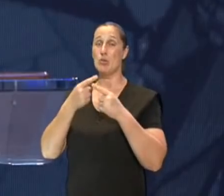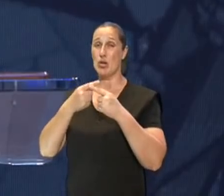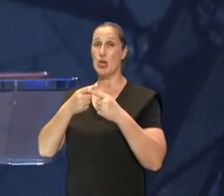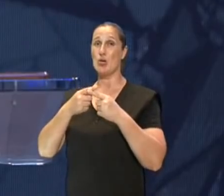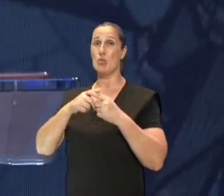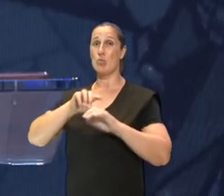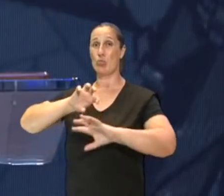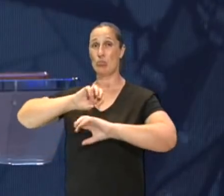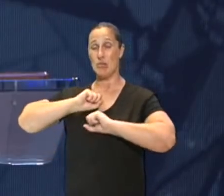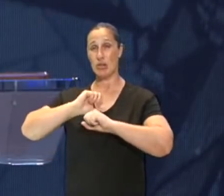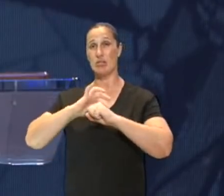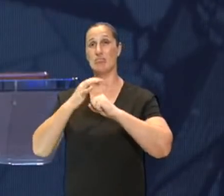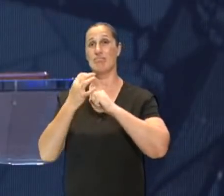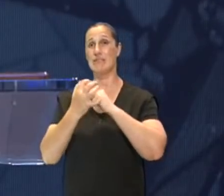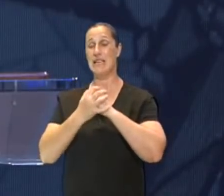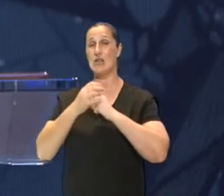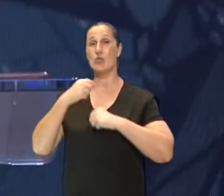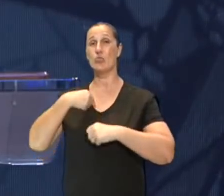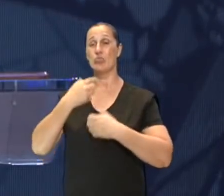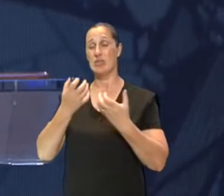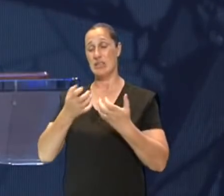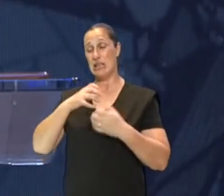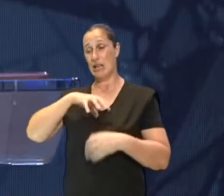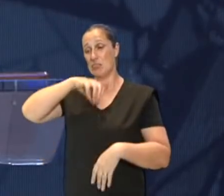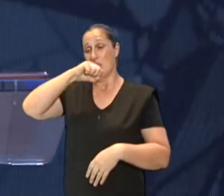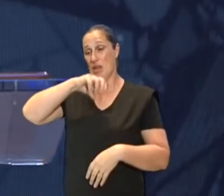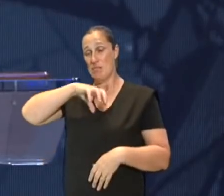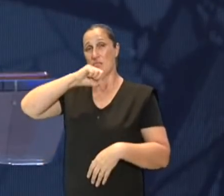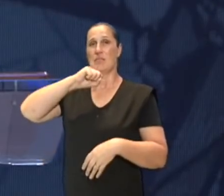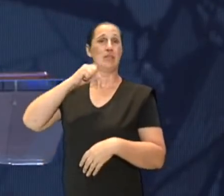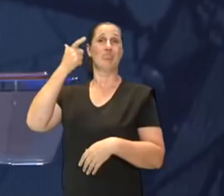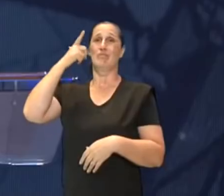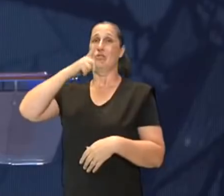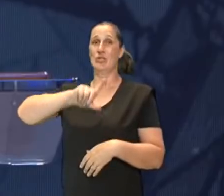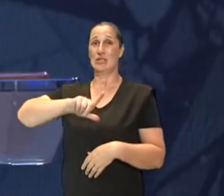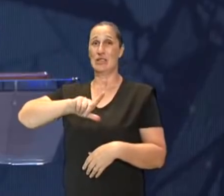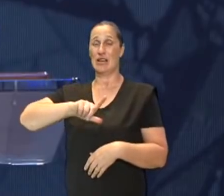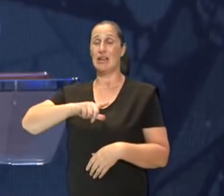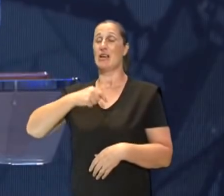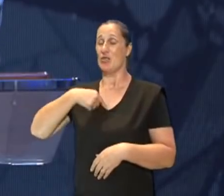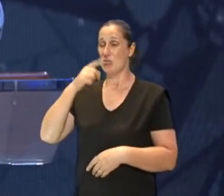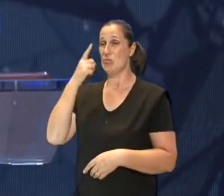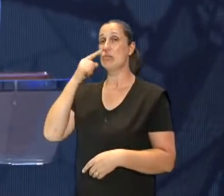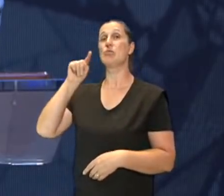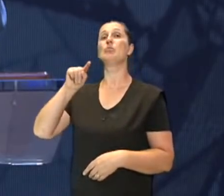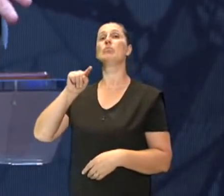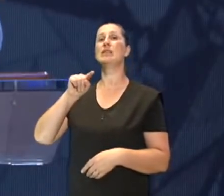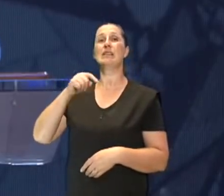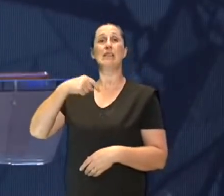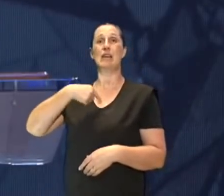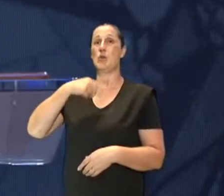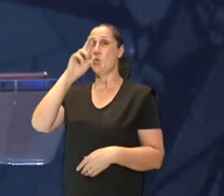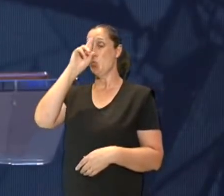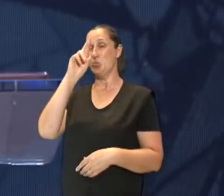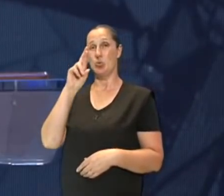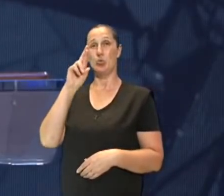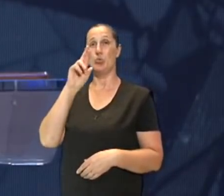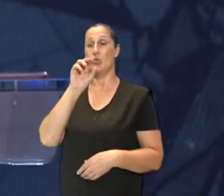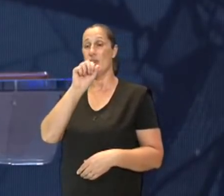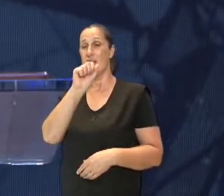queria respirar e não conseguia. E aí eu descobri que eu não sou dono nem do ar que eu